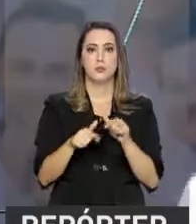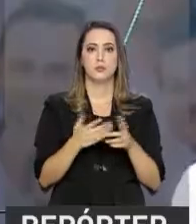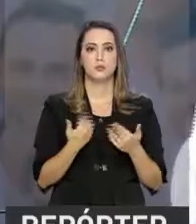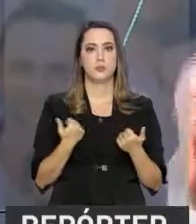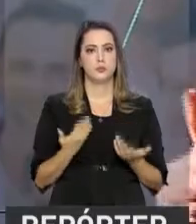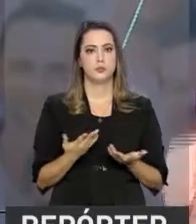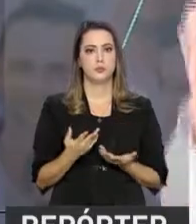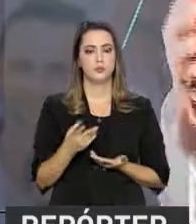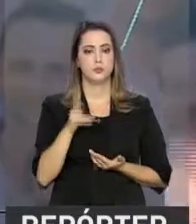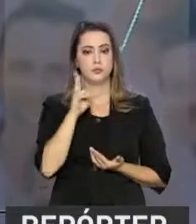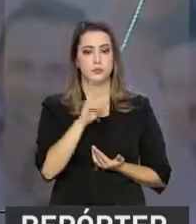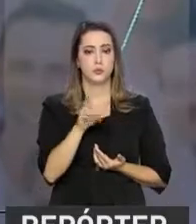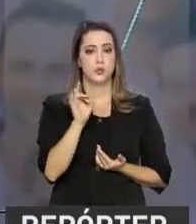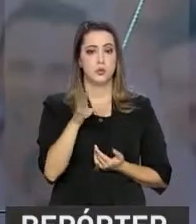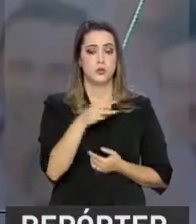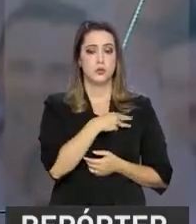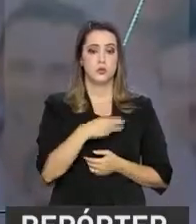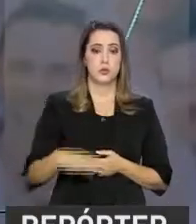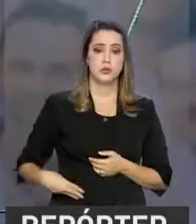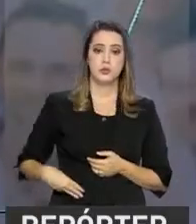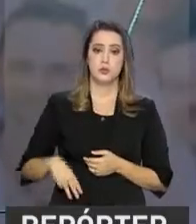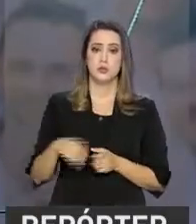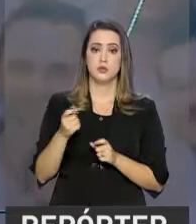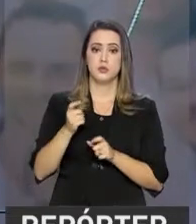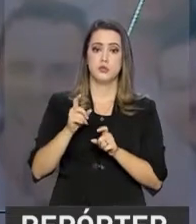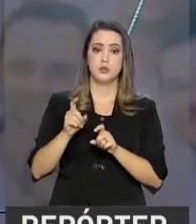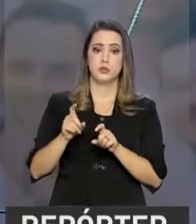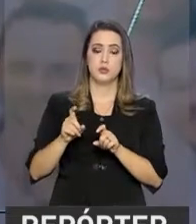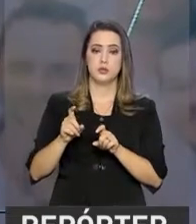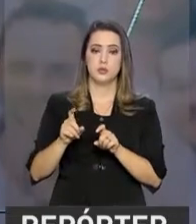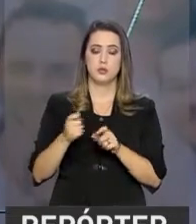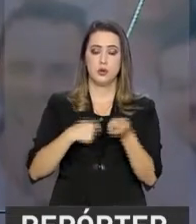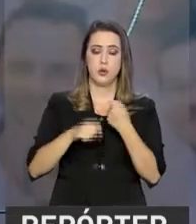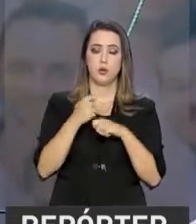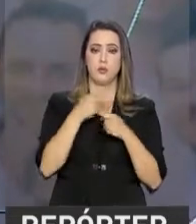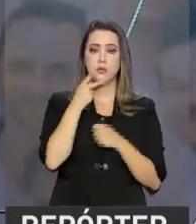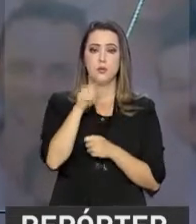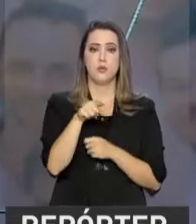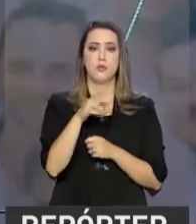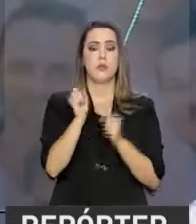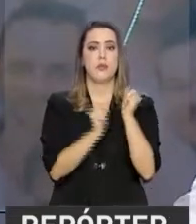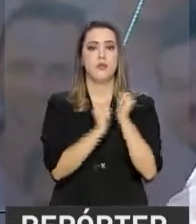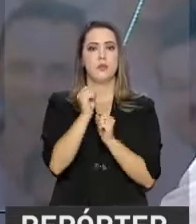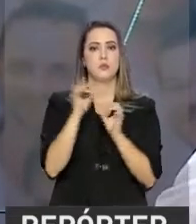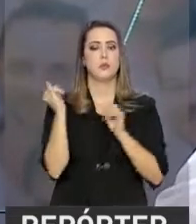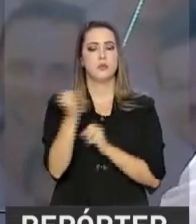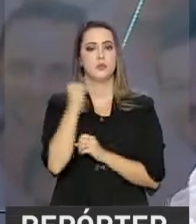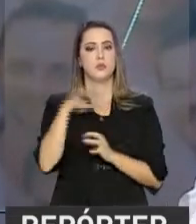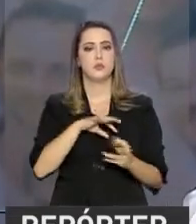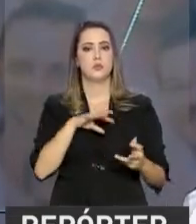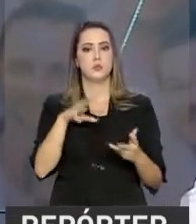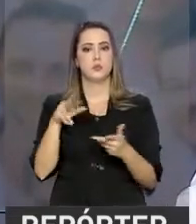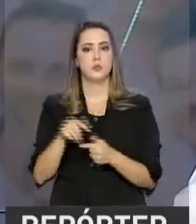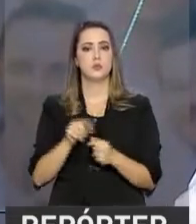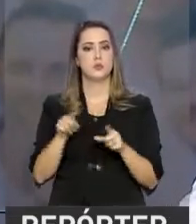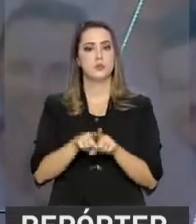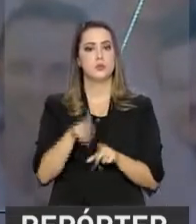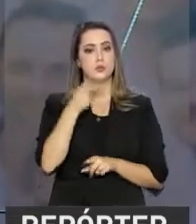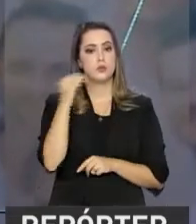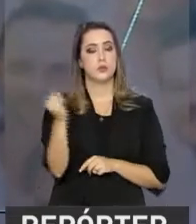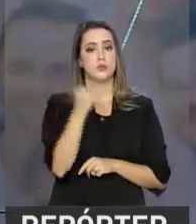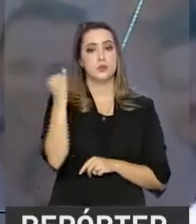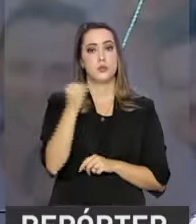Para o ministro da Fazenda, a fábrica de Goiânia é um modelo de ponta para todo mundo. Ele destacou o peso do